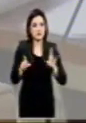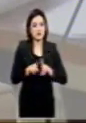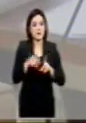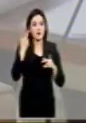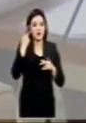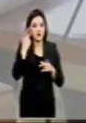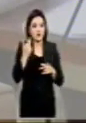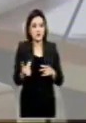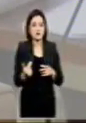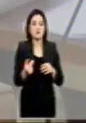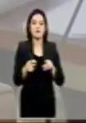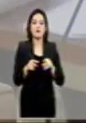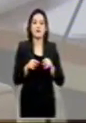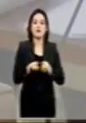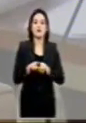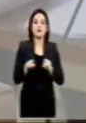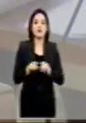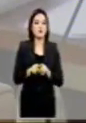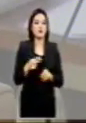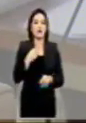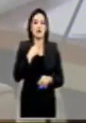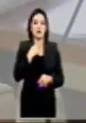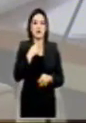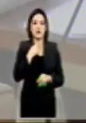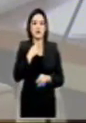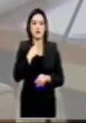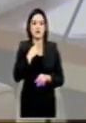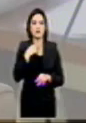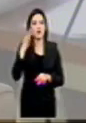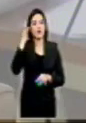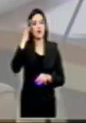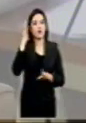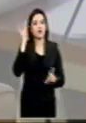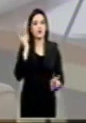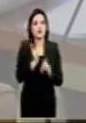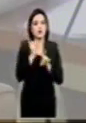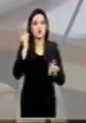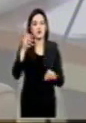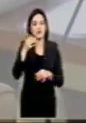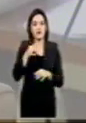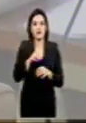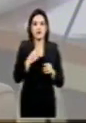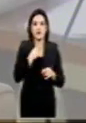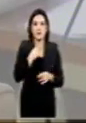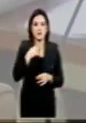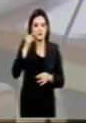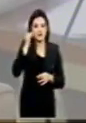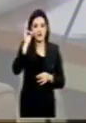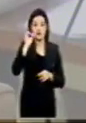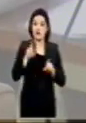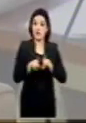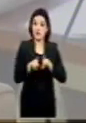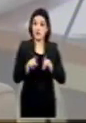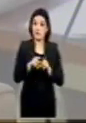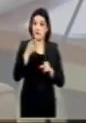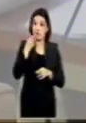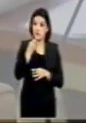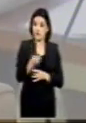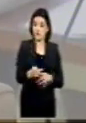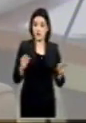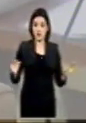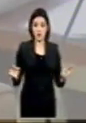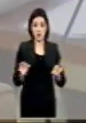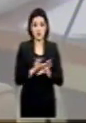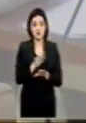também impedem a aplicação da denominada teoria da descoberta inevitável. Enfatizo que conclusão diversa poderia,